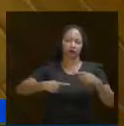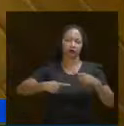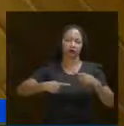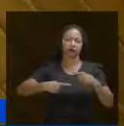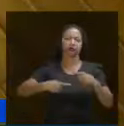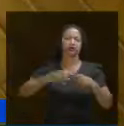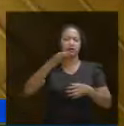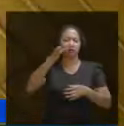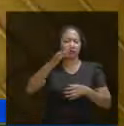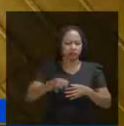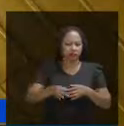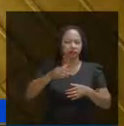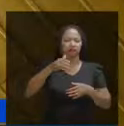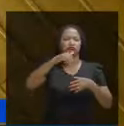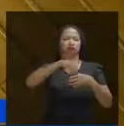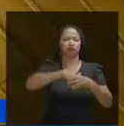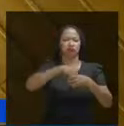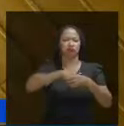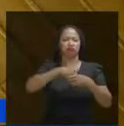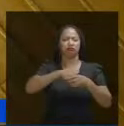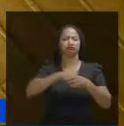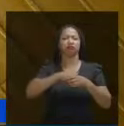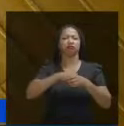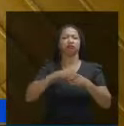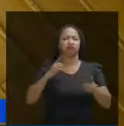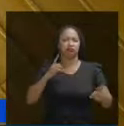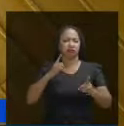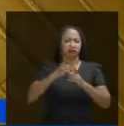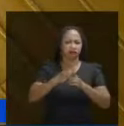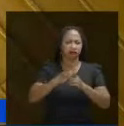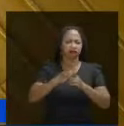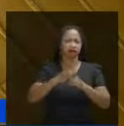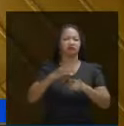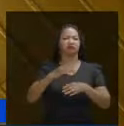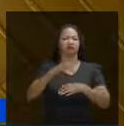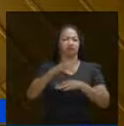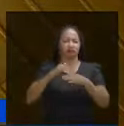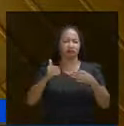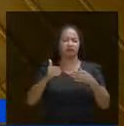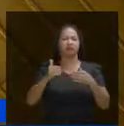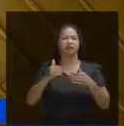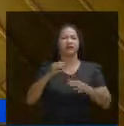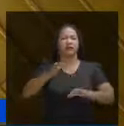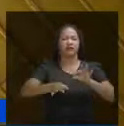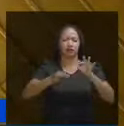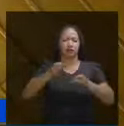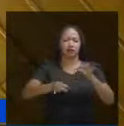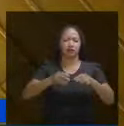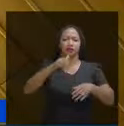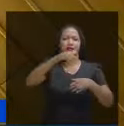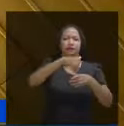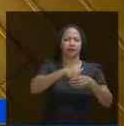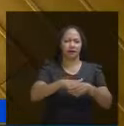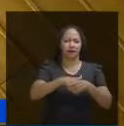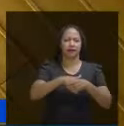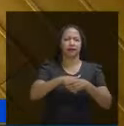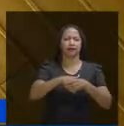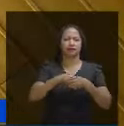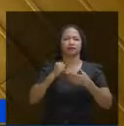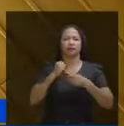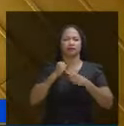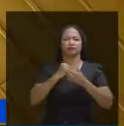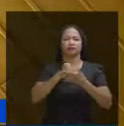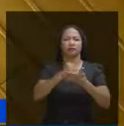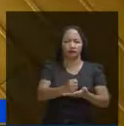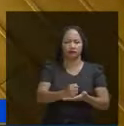regular exercício do voto, o atendimento a convocações da Justiça Eleitoral para auxiliar